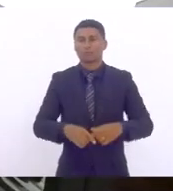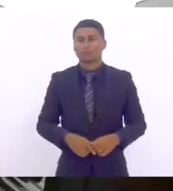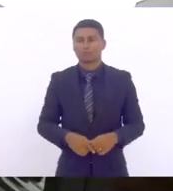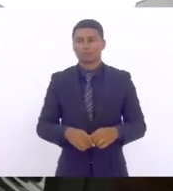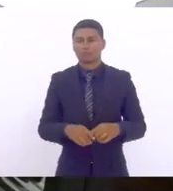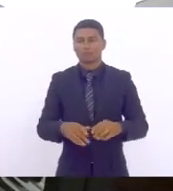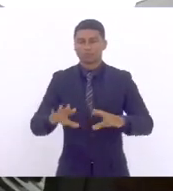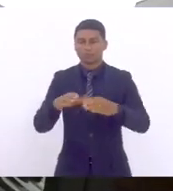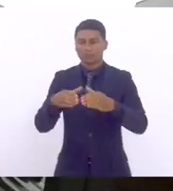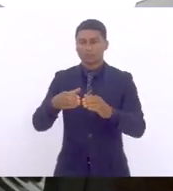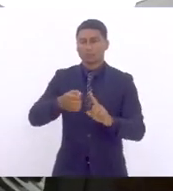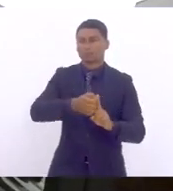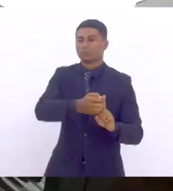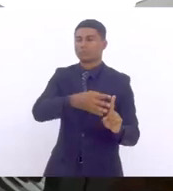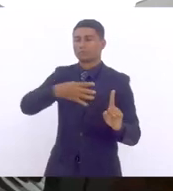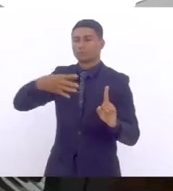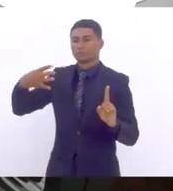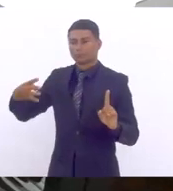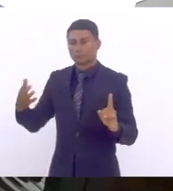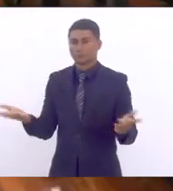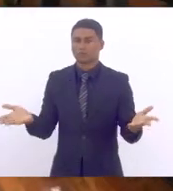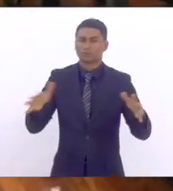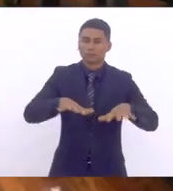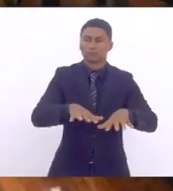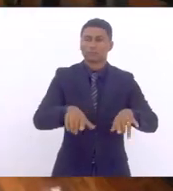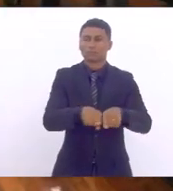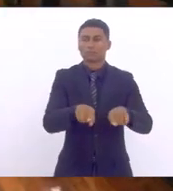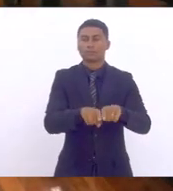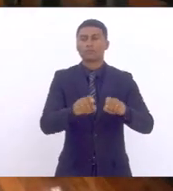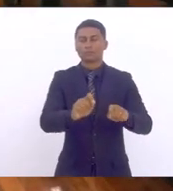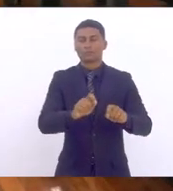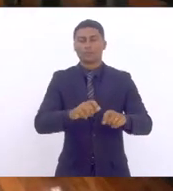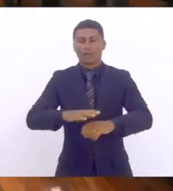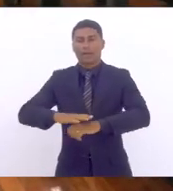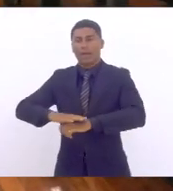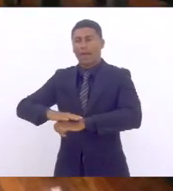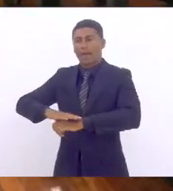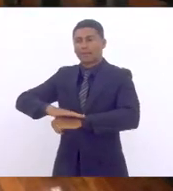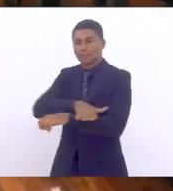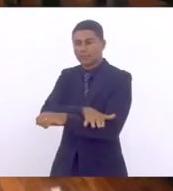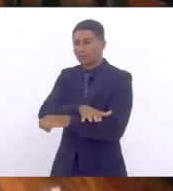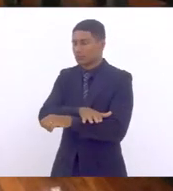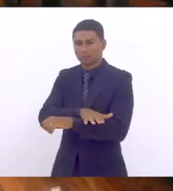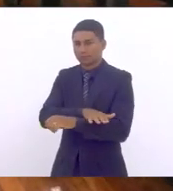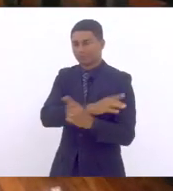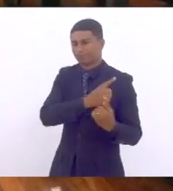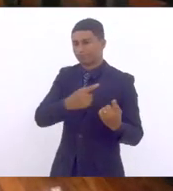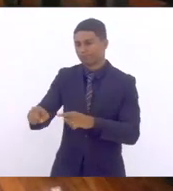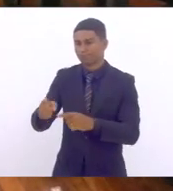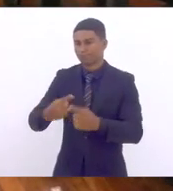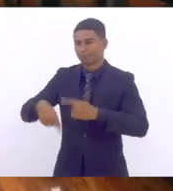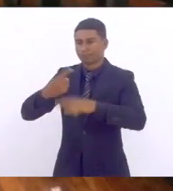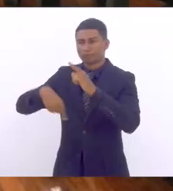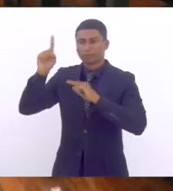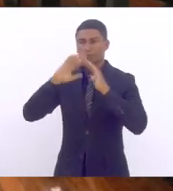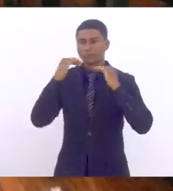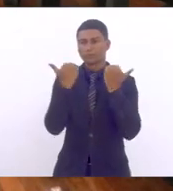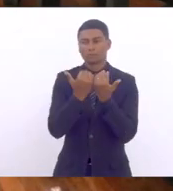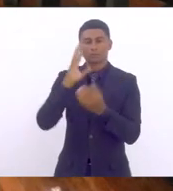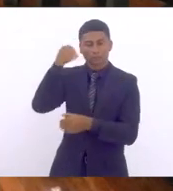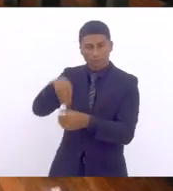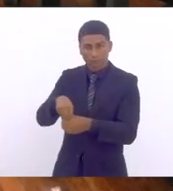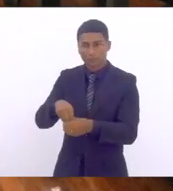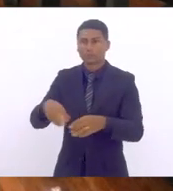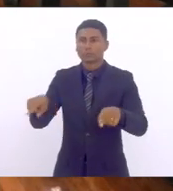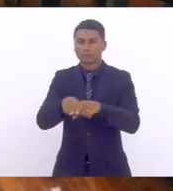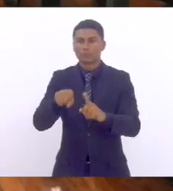população LGBTQI+, e que luta pela superação do racismo, não só dentro dos estádios de futebol, mas